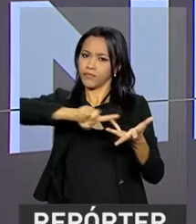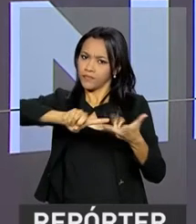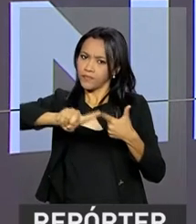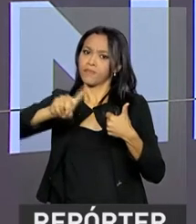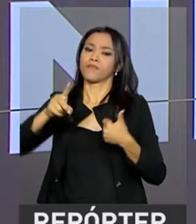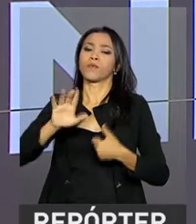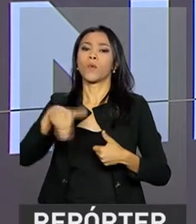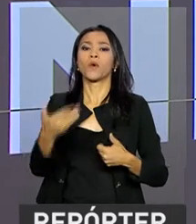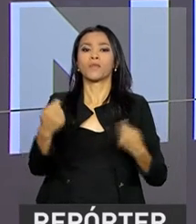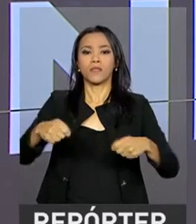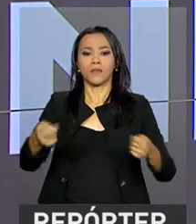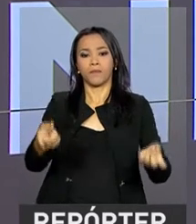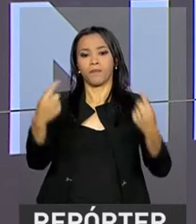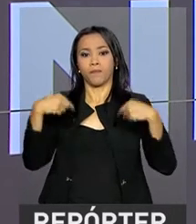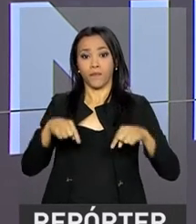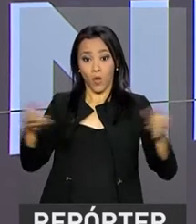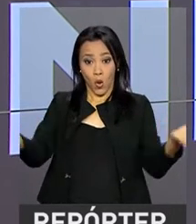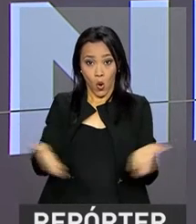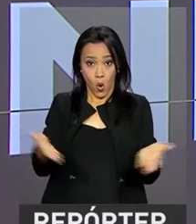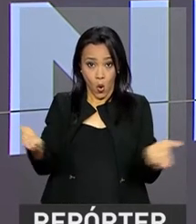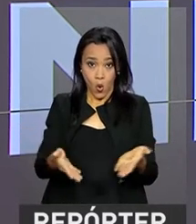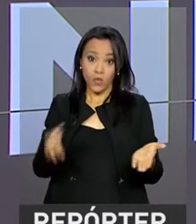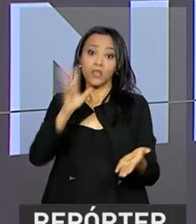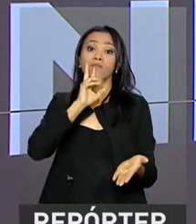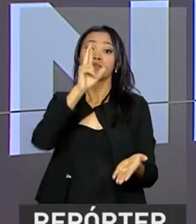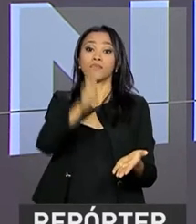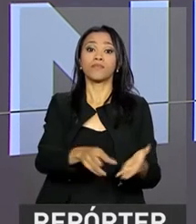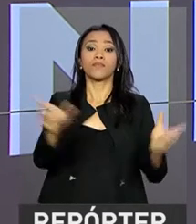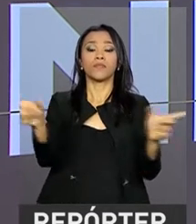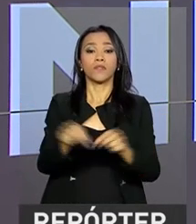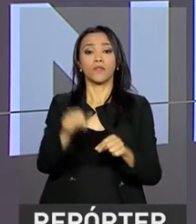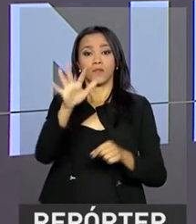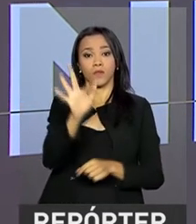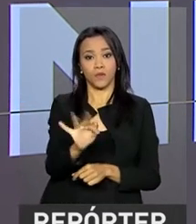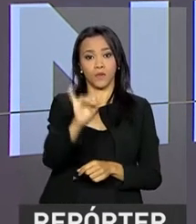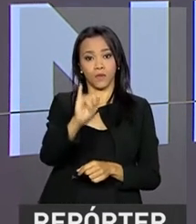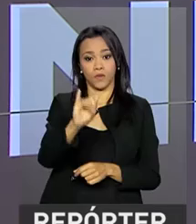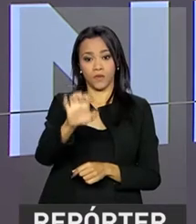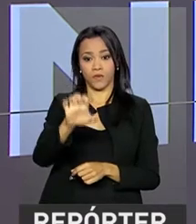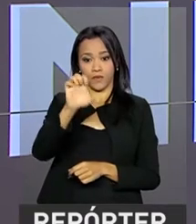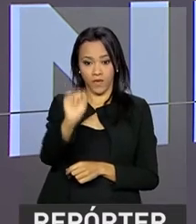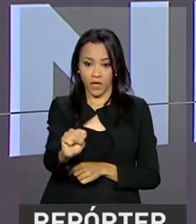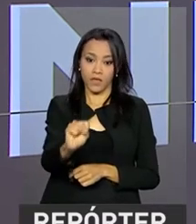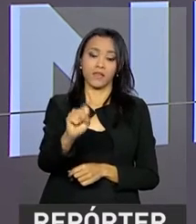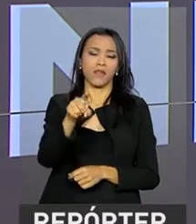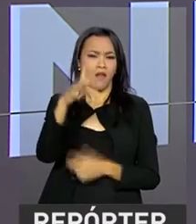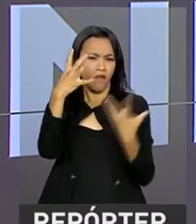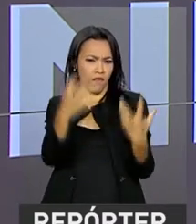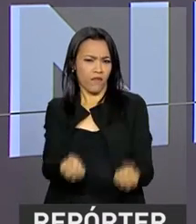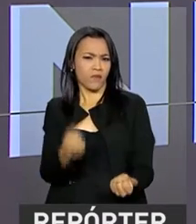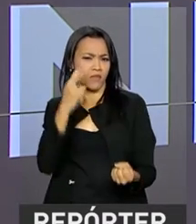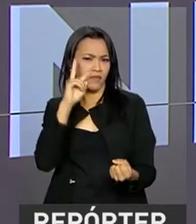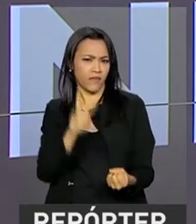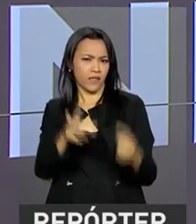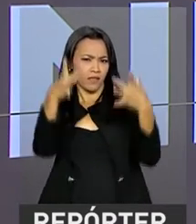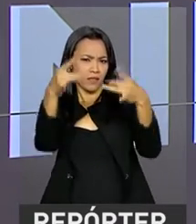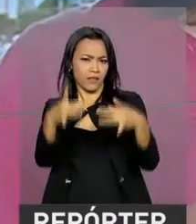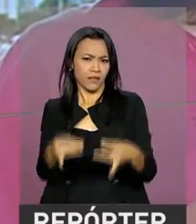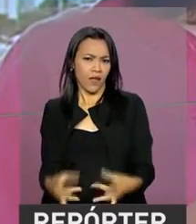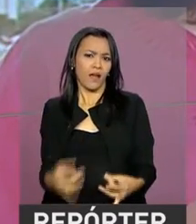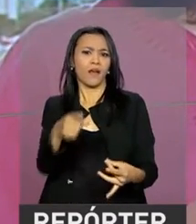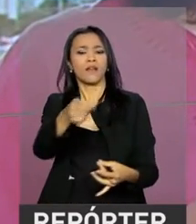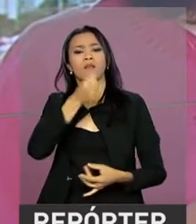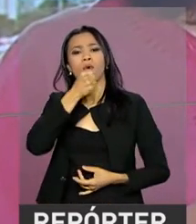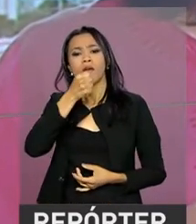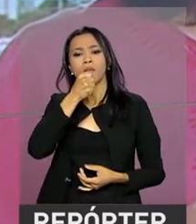sai hoje o resultado do processo seletivo do fies o fundo de financiamento estudantil vamos então saber os detalhes ao vivo com a repórter